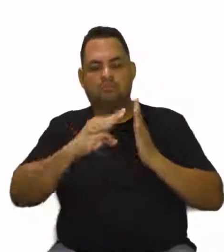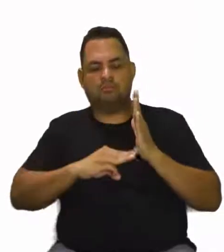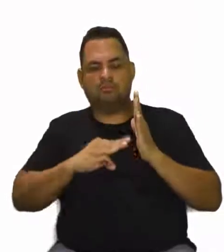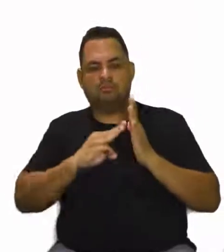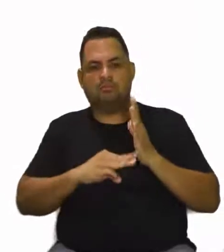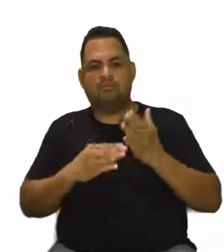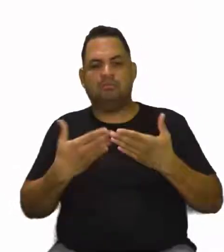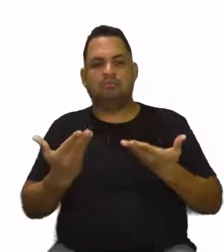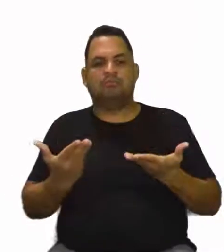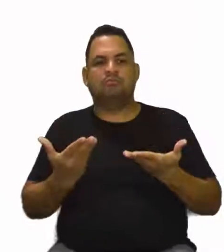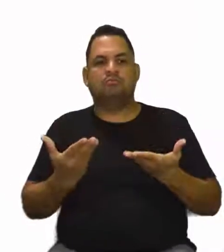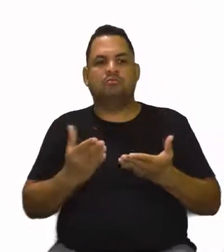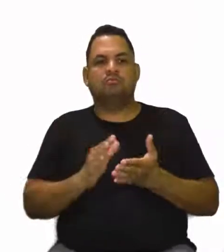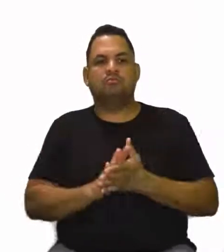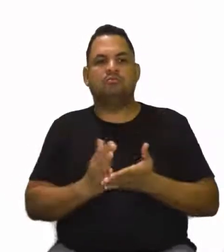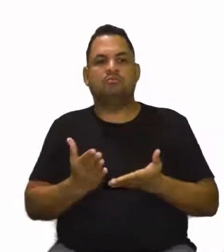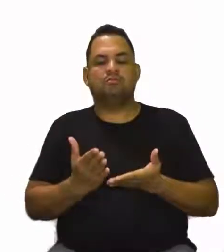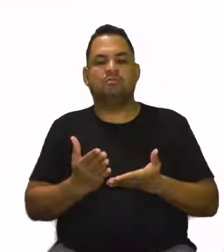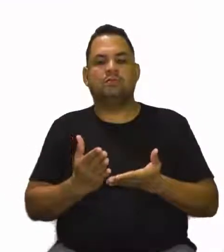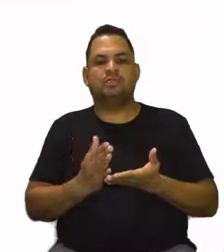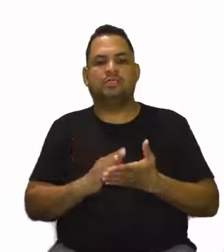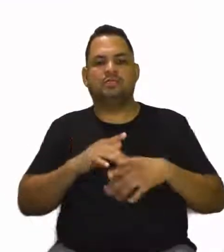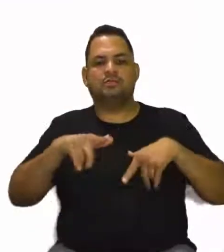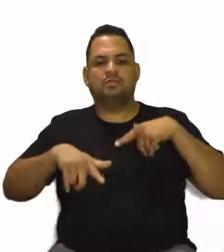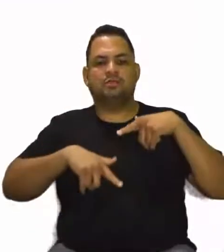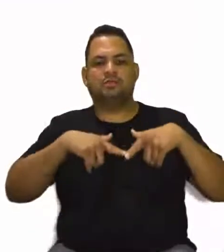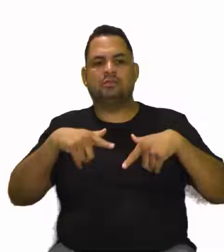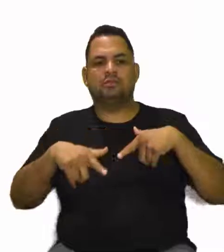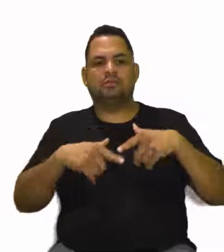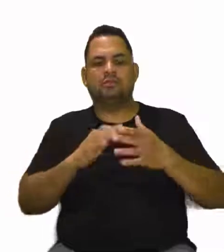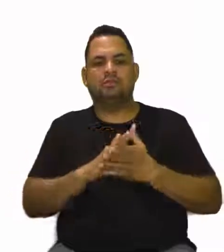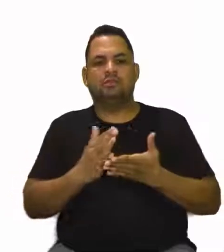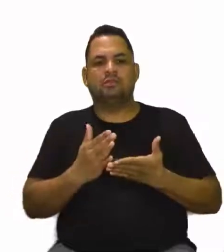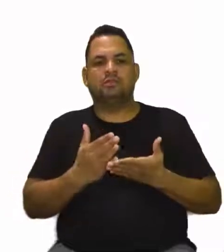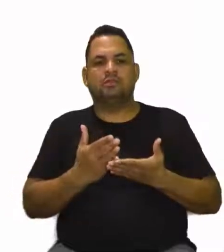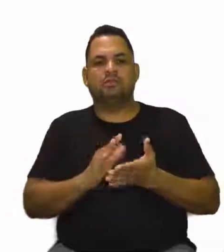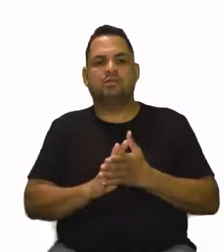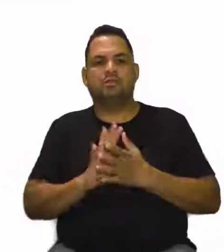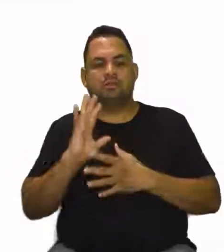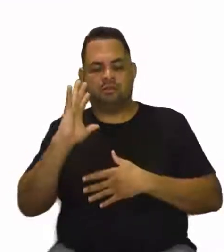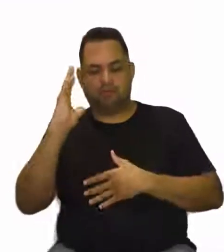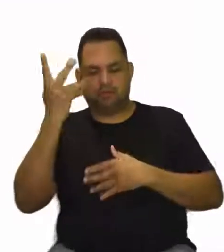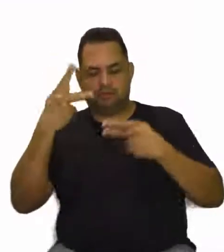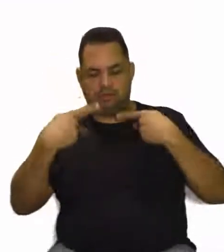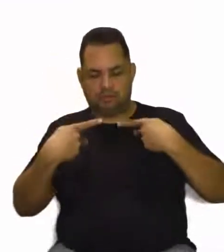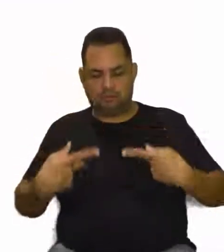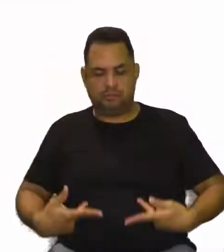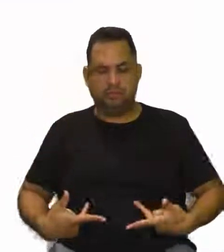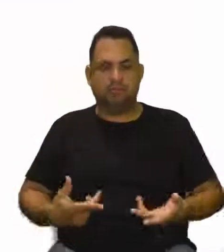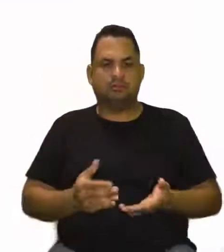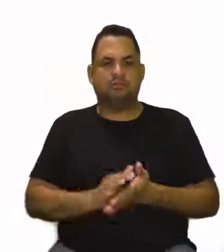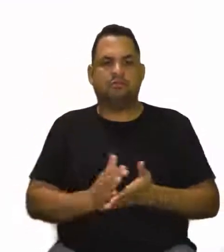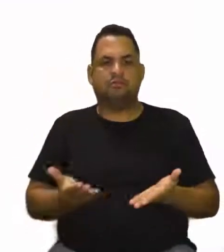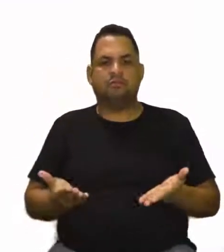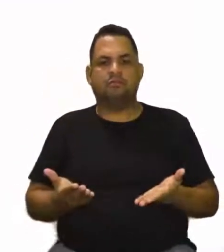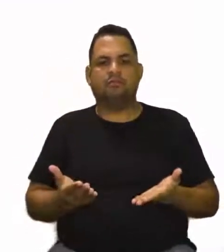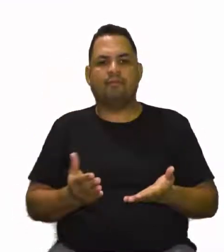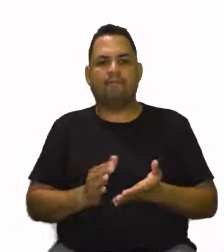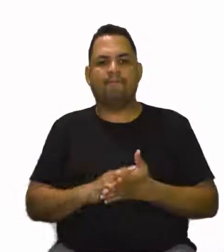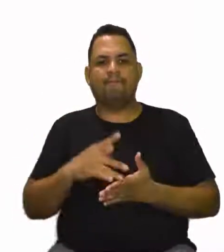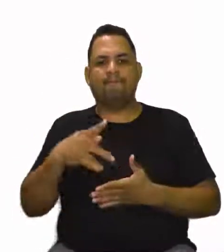corporal. Então, o treinamento funcional, ele vai trabalhar a eficiência, as capacidades físicas,